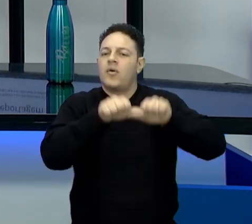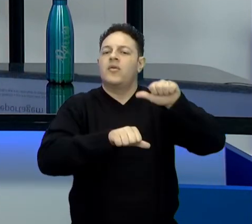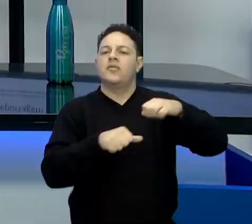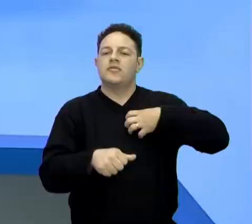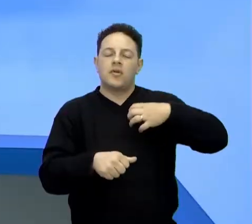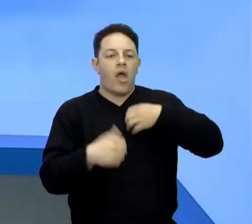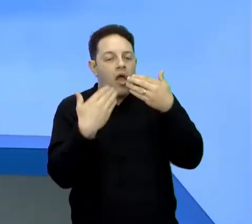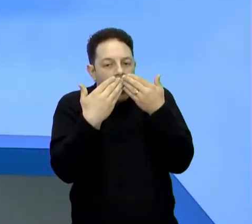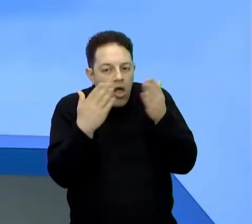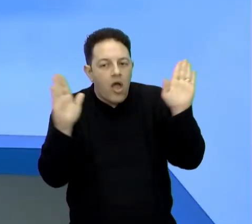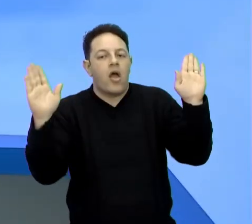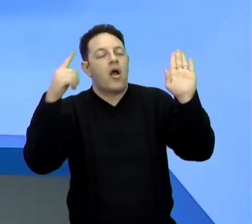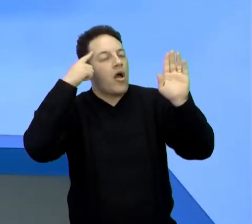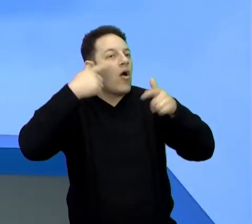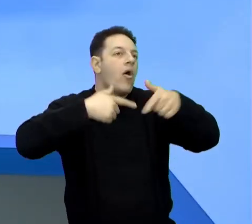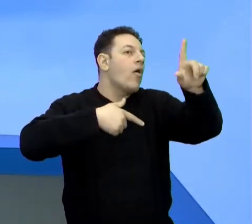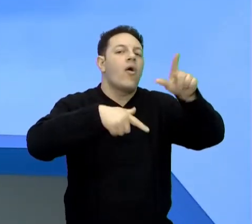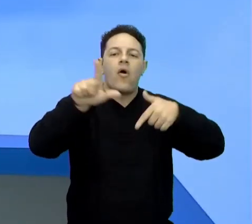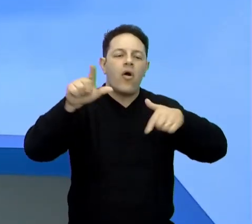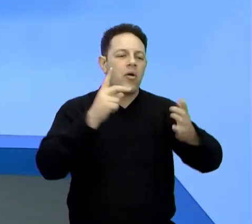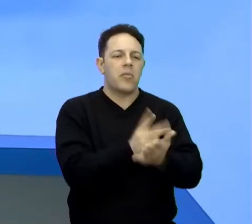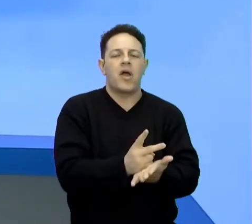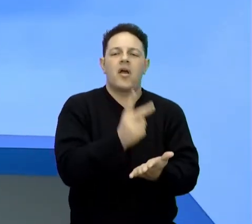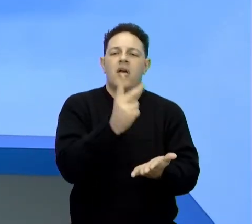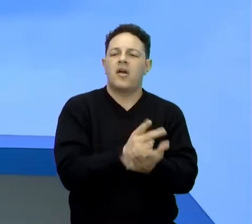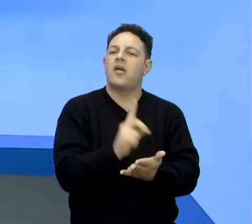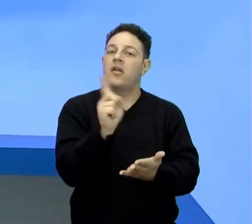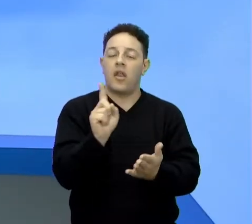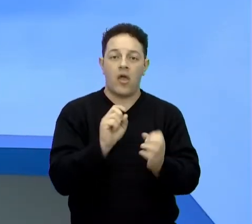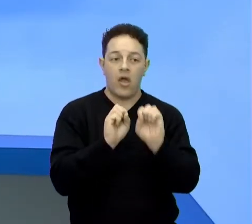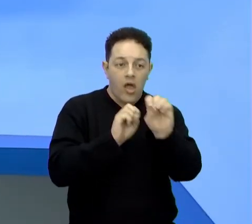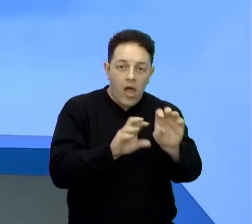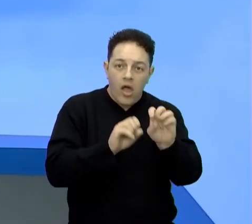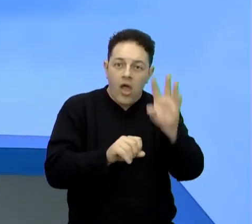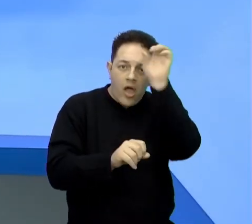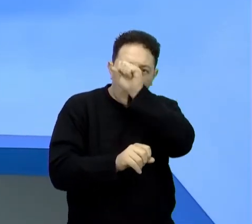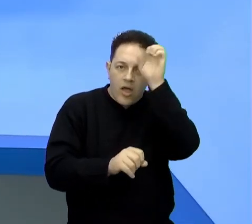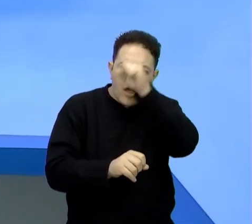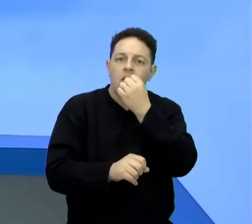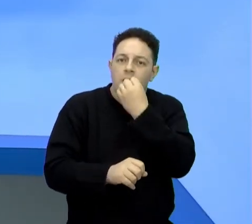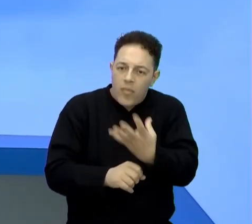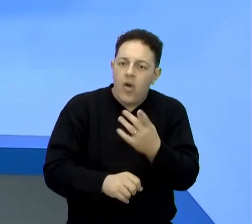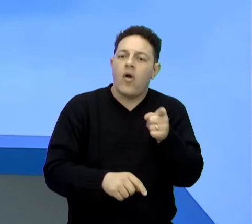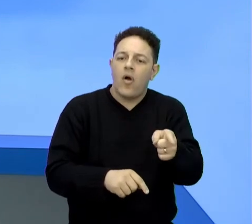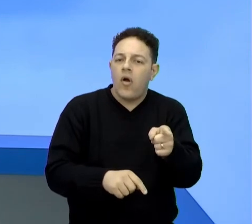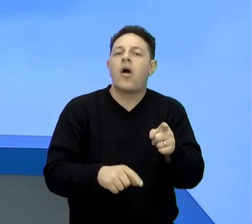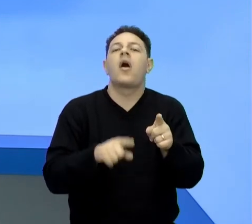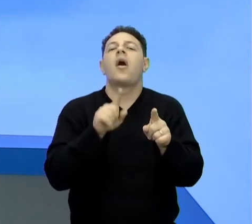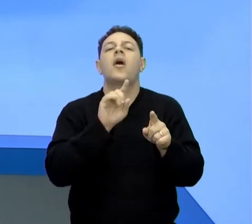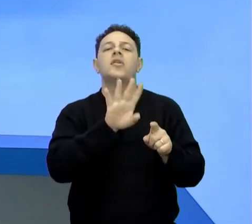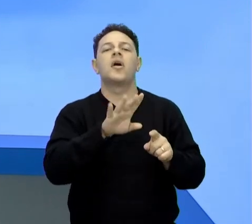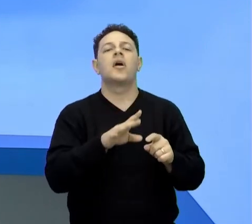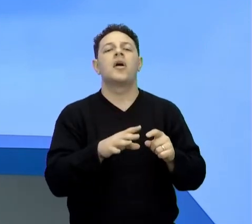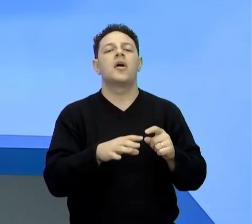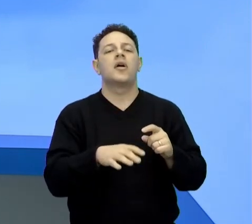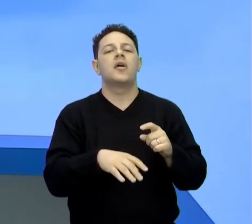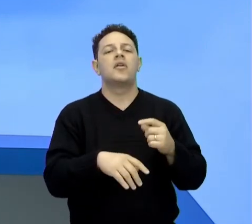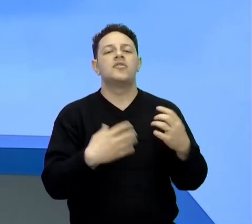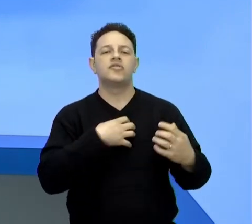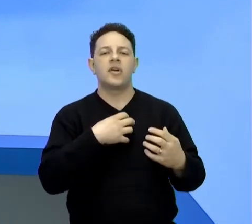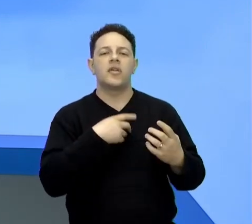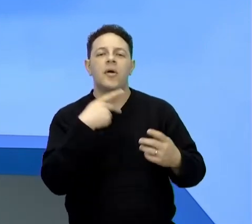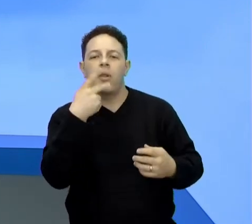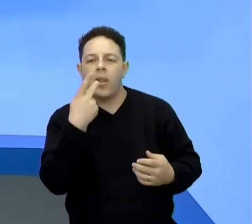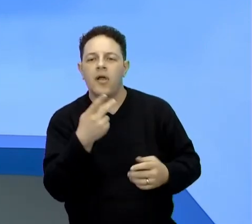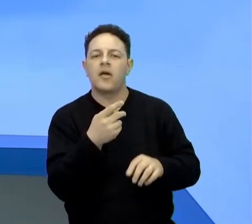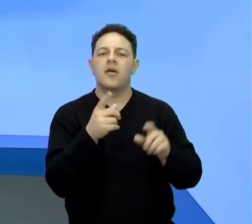mudarem, ampliarem seus horizontes, né? Porque mais formação não é só o preconceito da fala que vai, da linguagem que vai